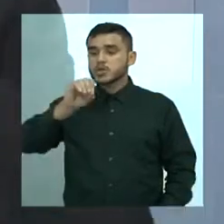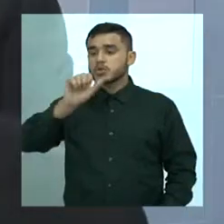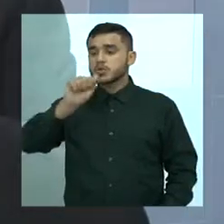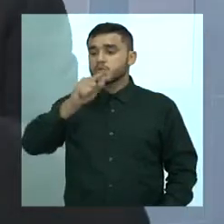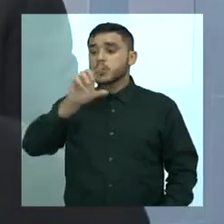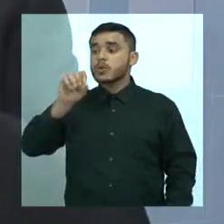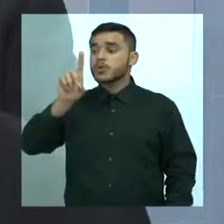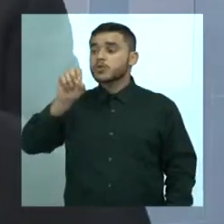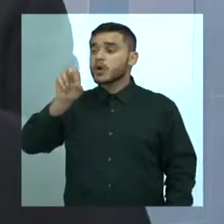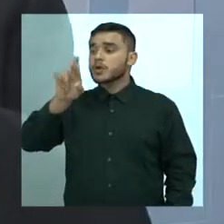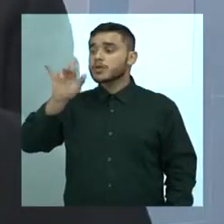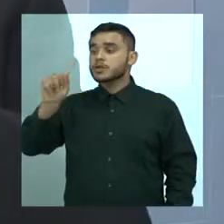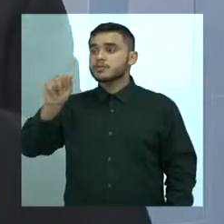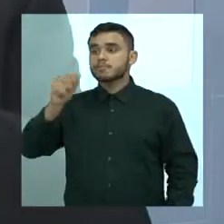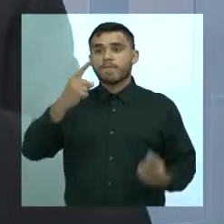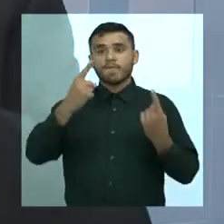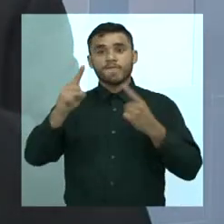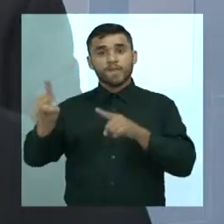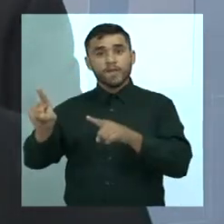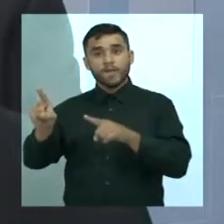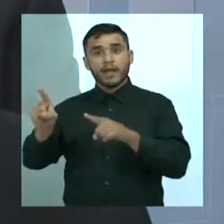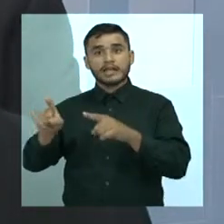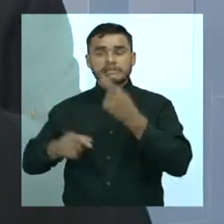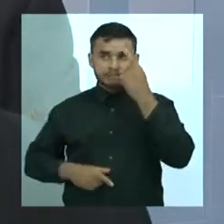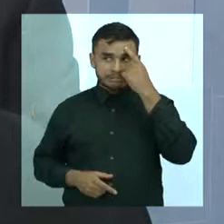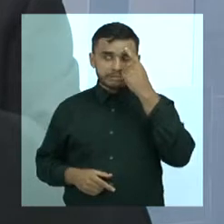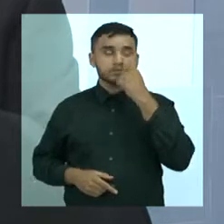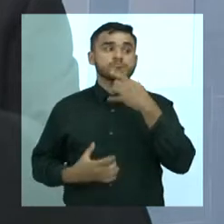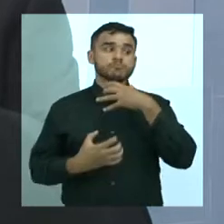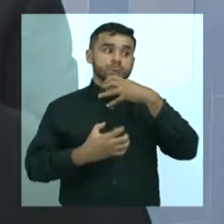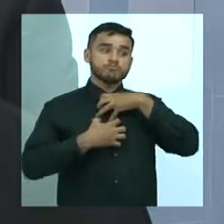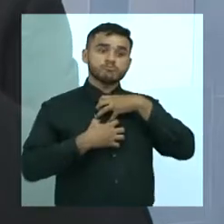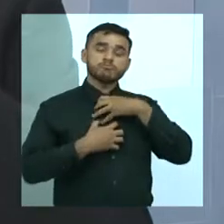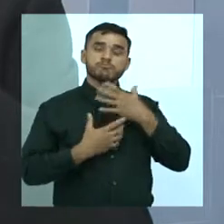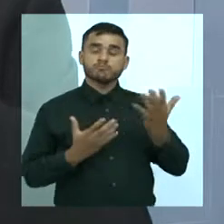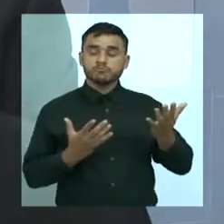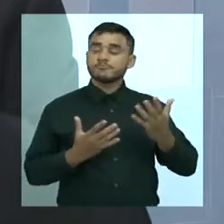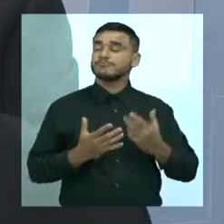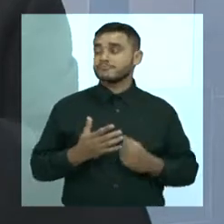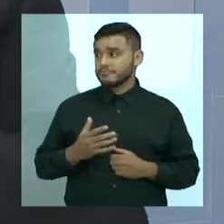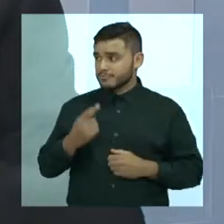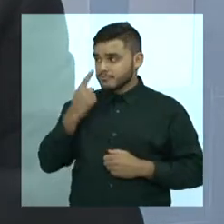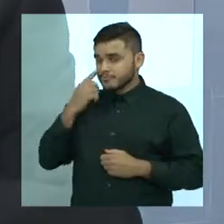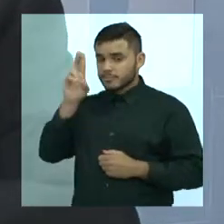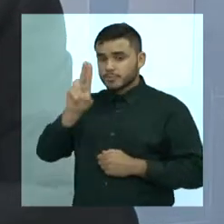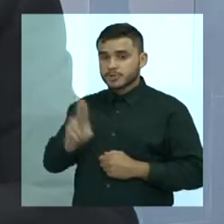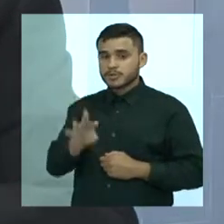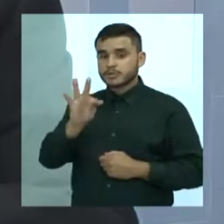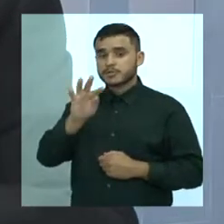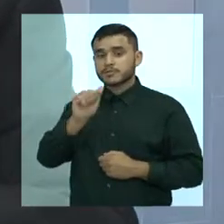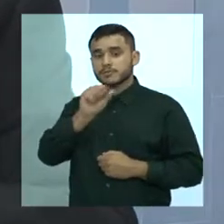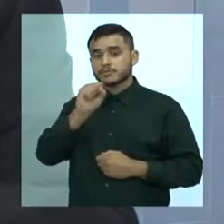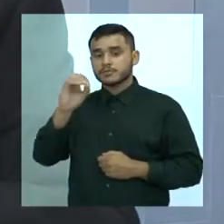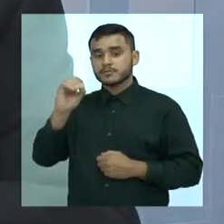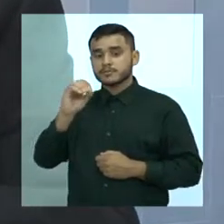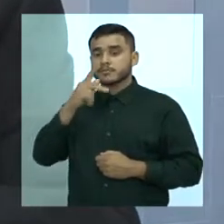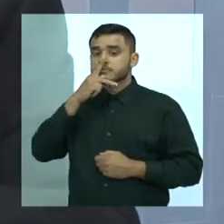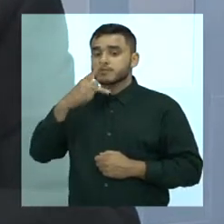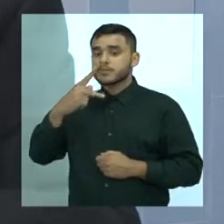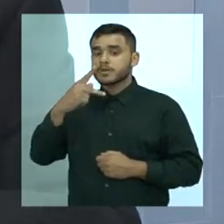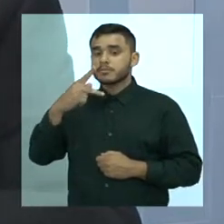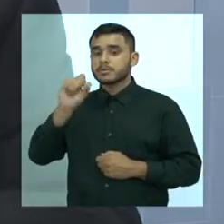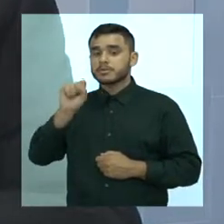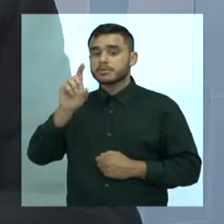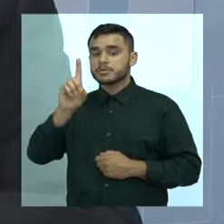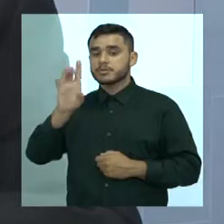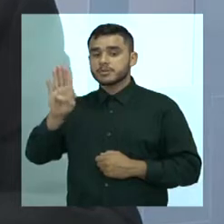Nacional. E eu acredito que o Tasso já deixou um terreno pronto, caso precise sair do PSDB para